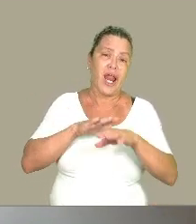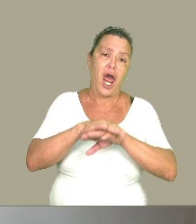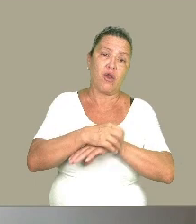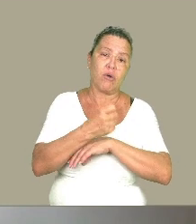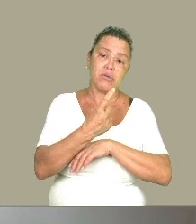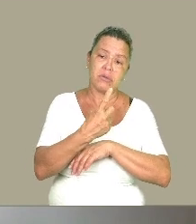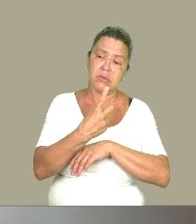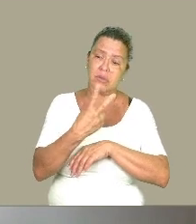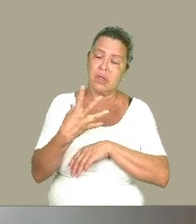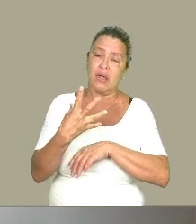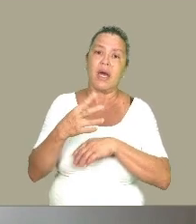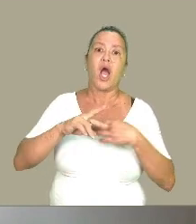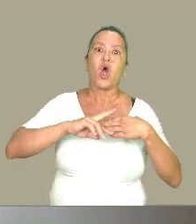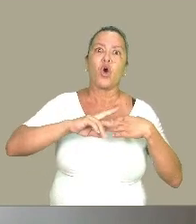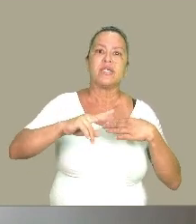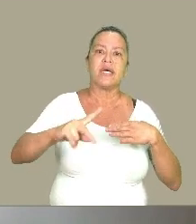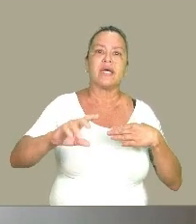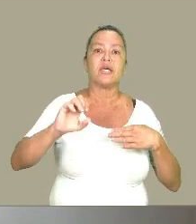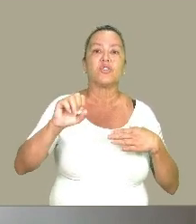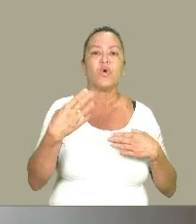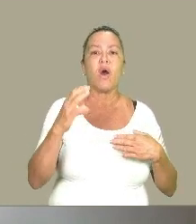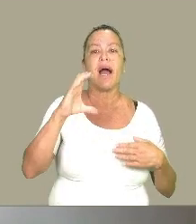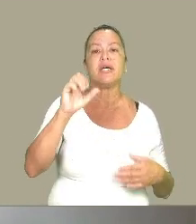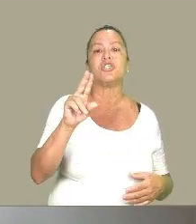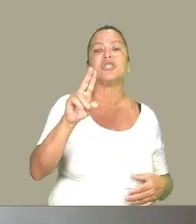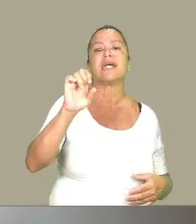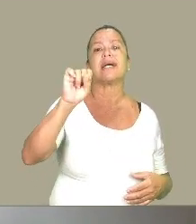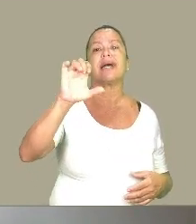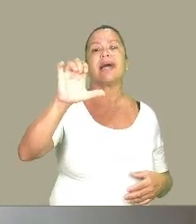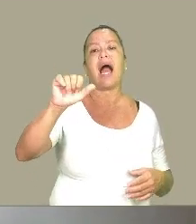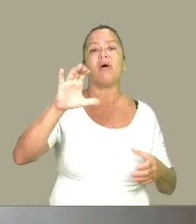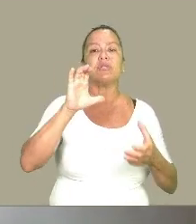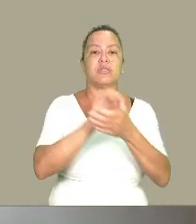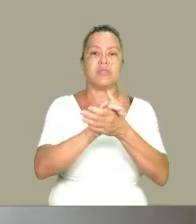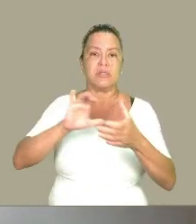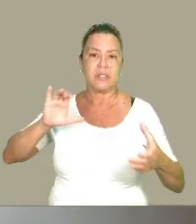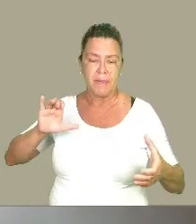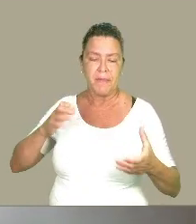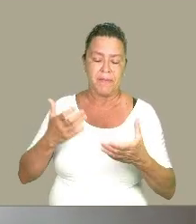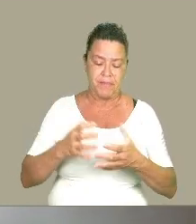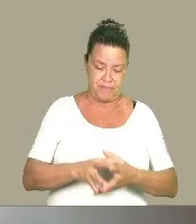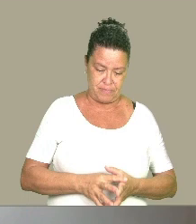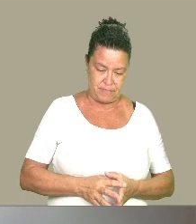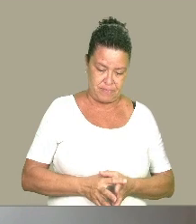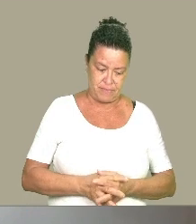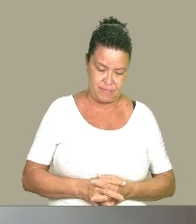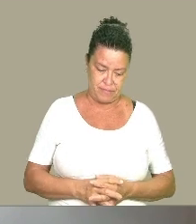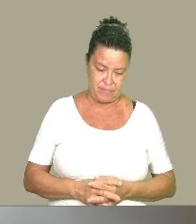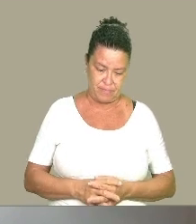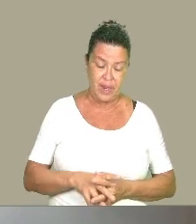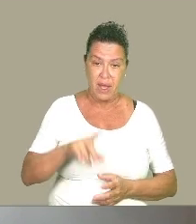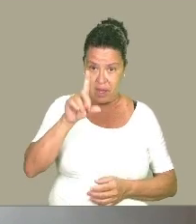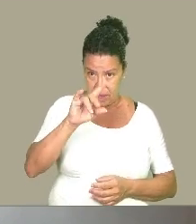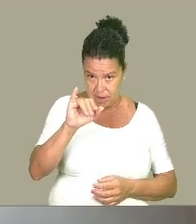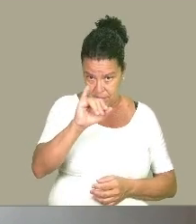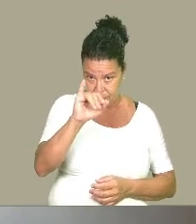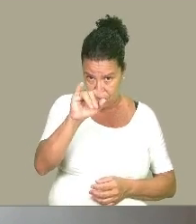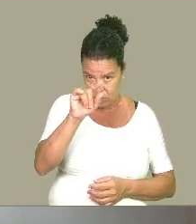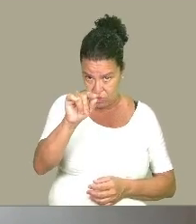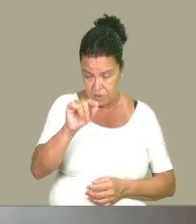as consequências, ou as causas, melhor dizendo, da separação conjugal. Mas é importante dizer